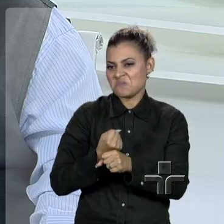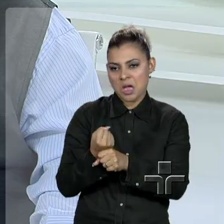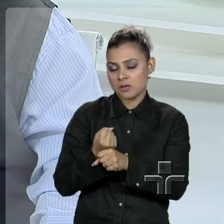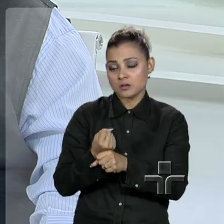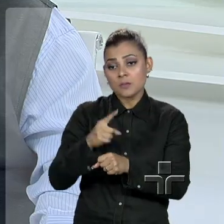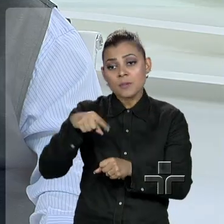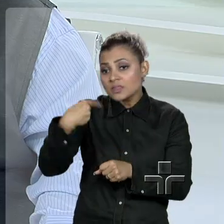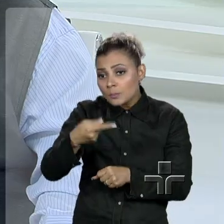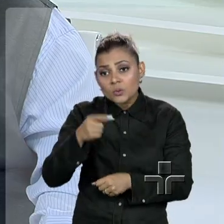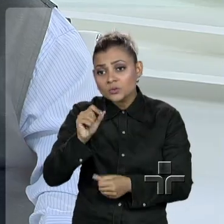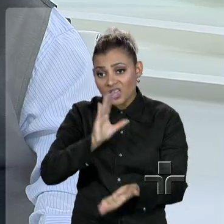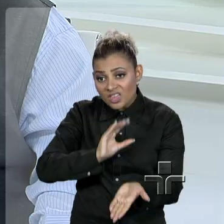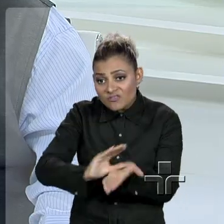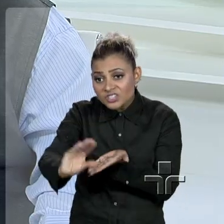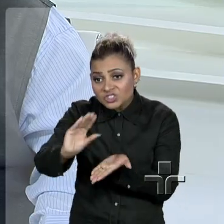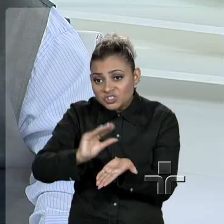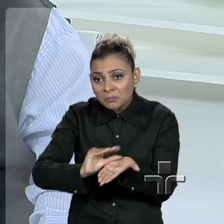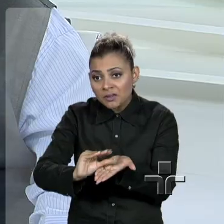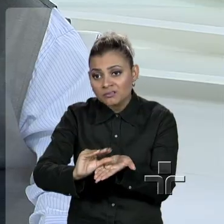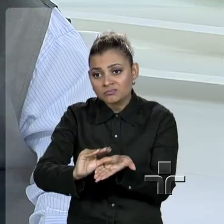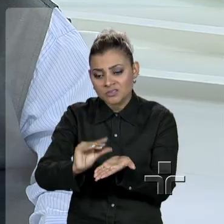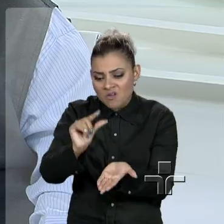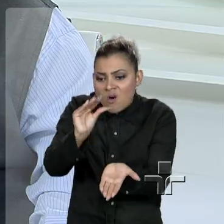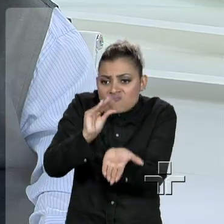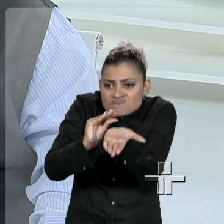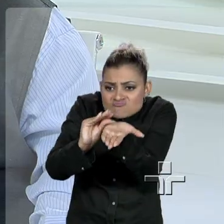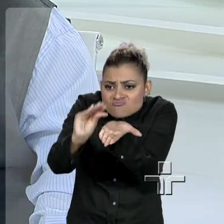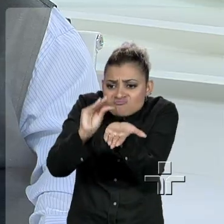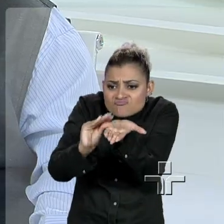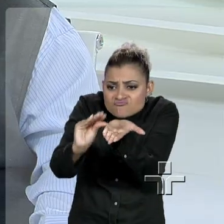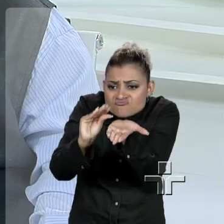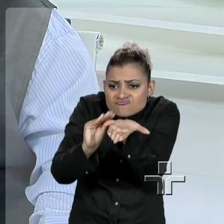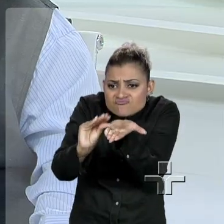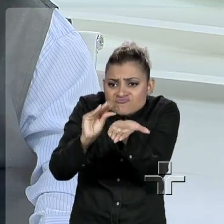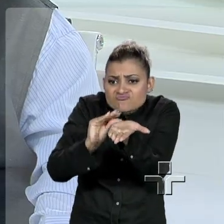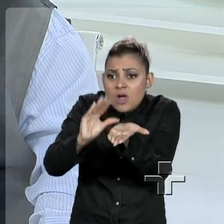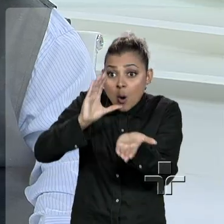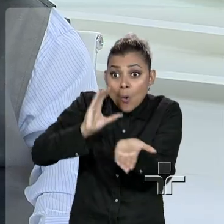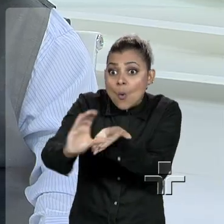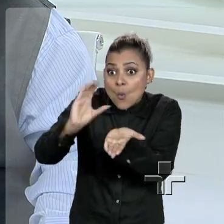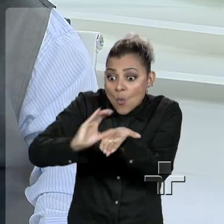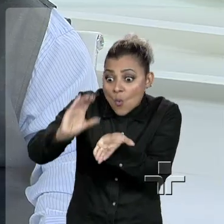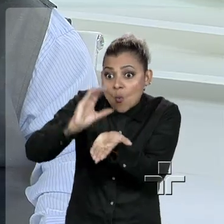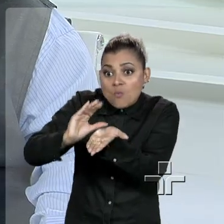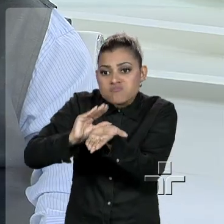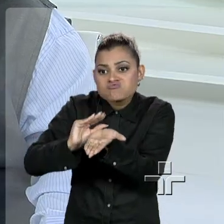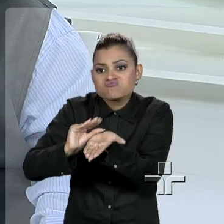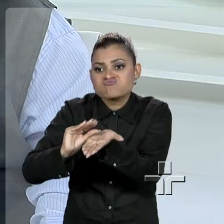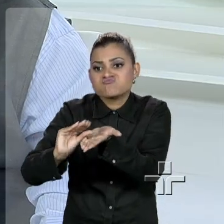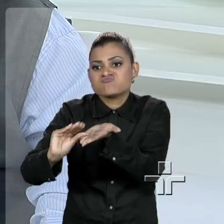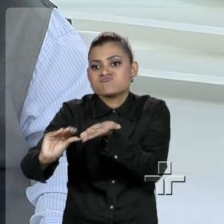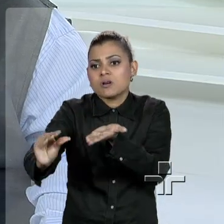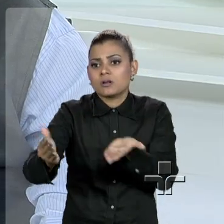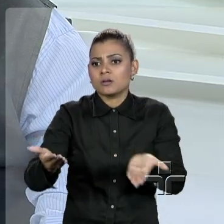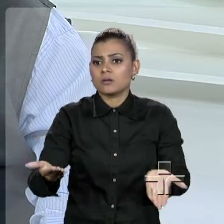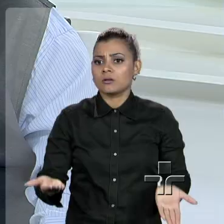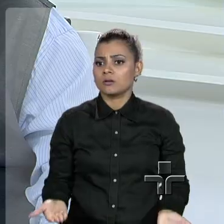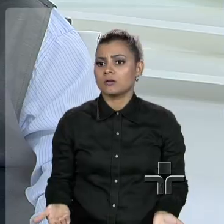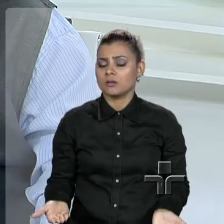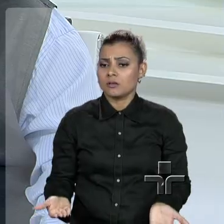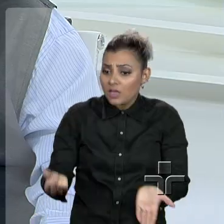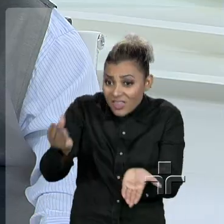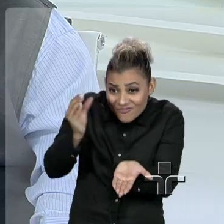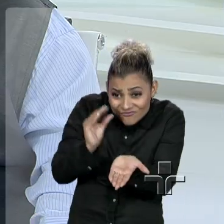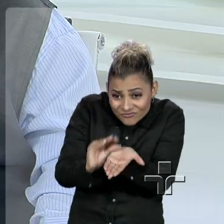nível de investimento é uma coisa terrível. E a gente pode... O investimento público que eu estou dizendo. O